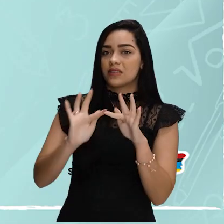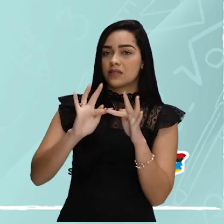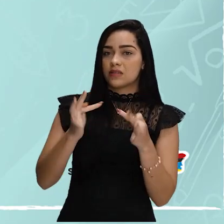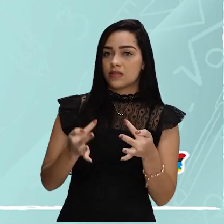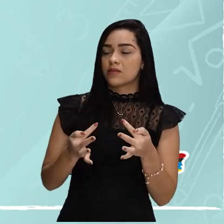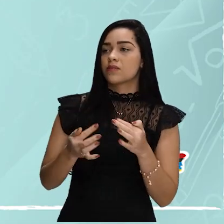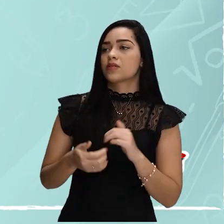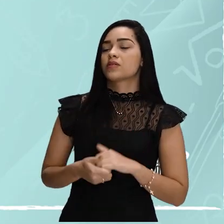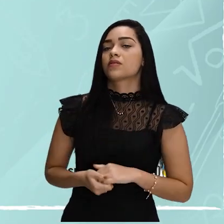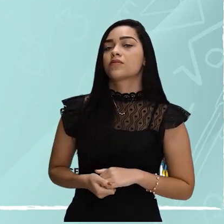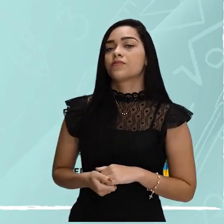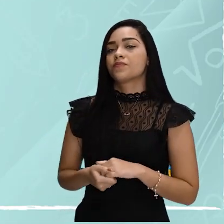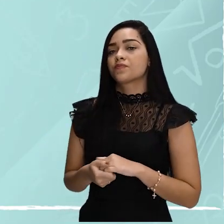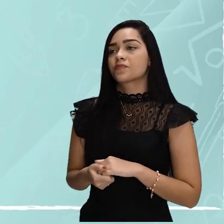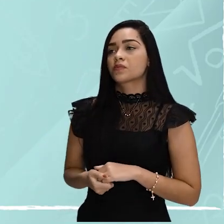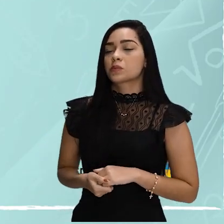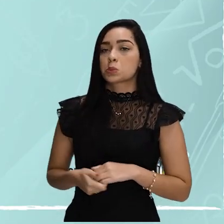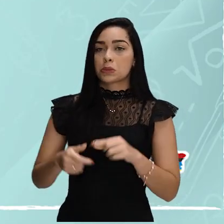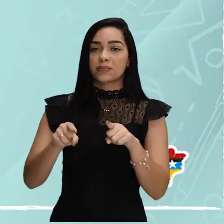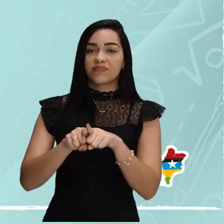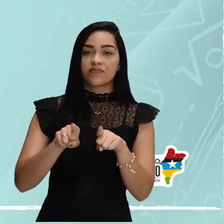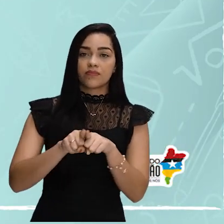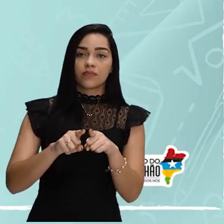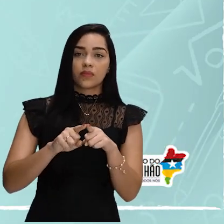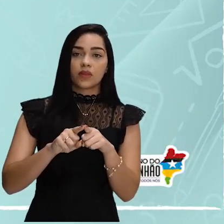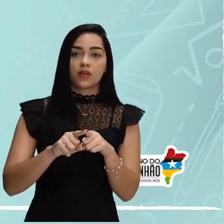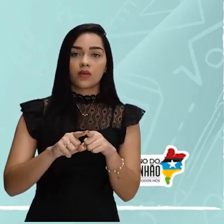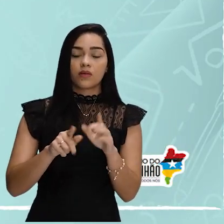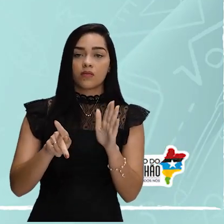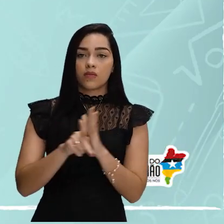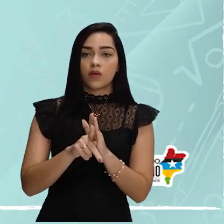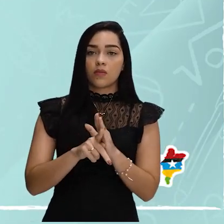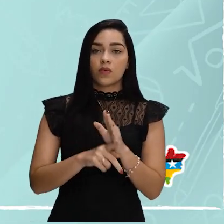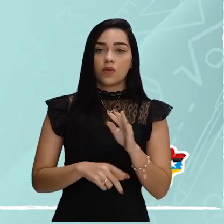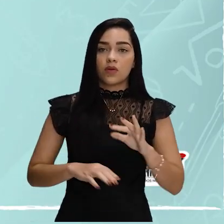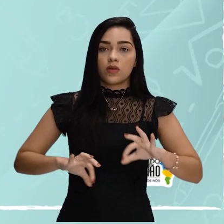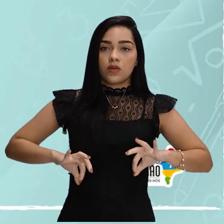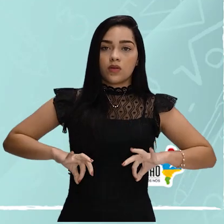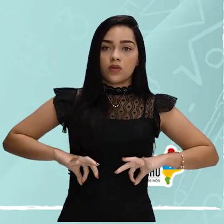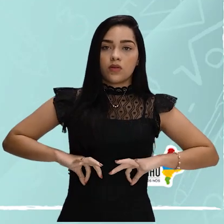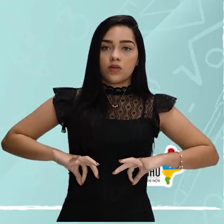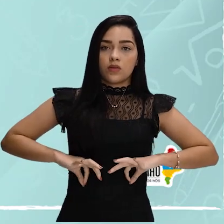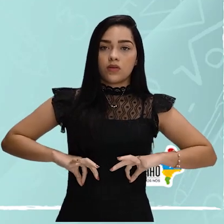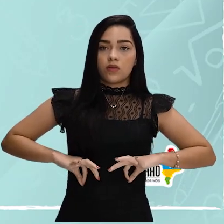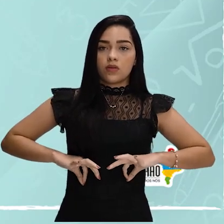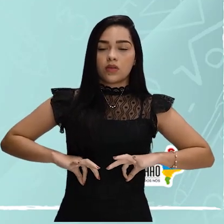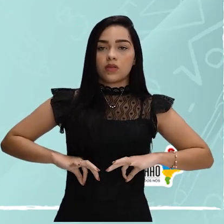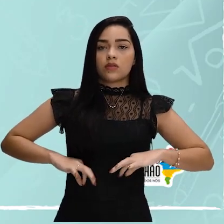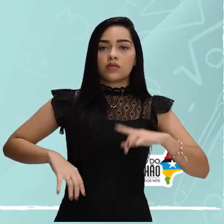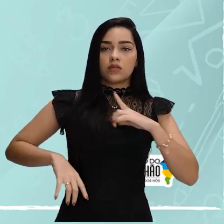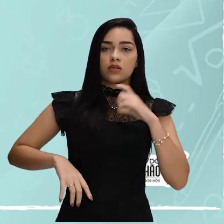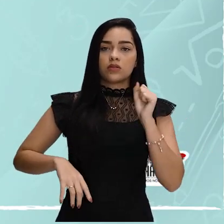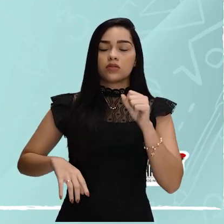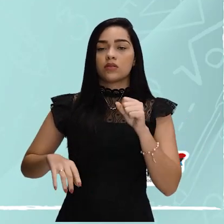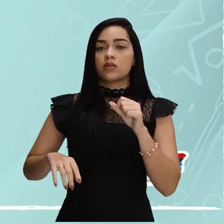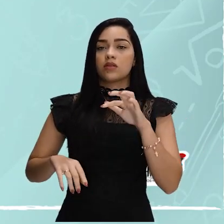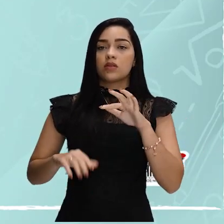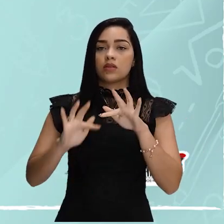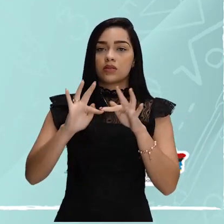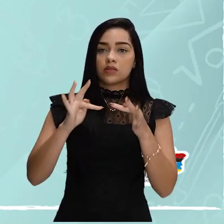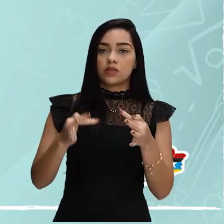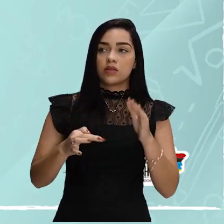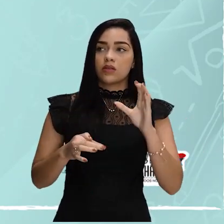simples pavimentoso. O epitélio que forma os túbulos renais aqui dos nossos rins, ele é simples